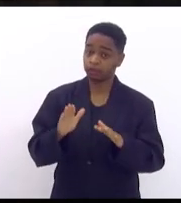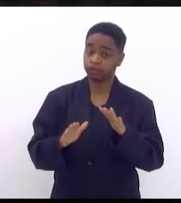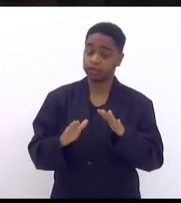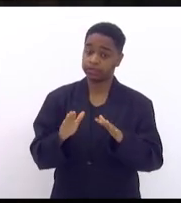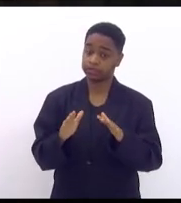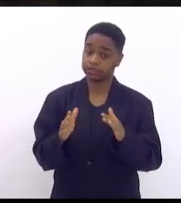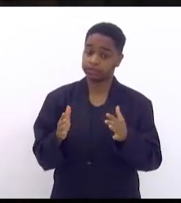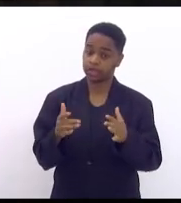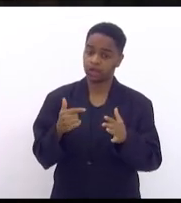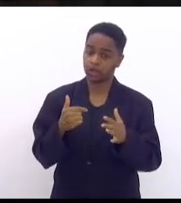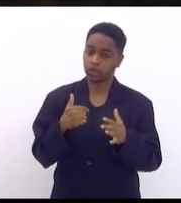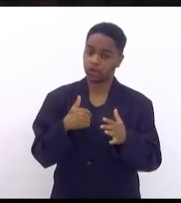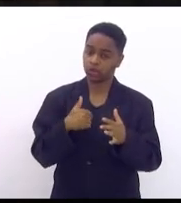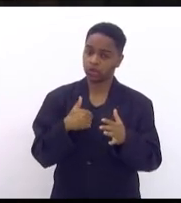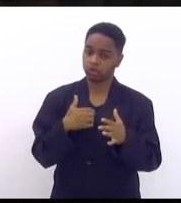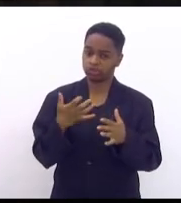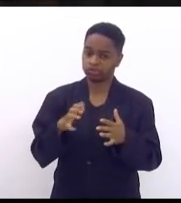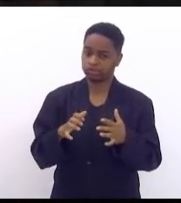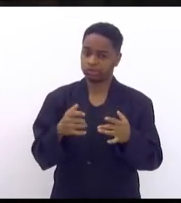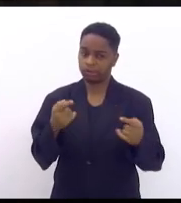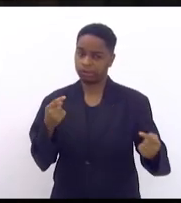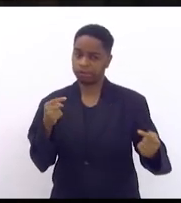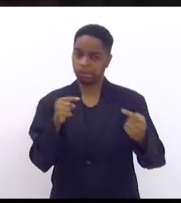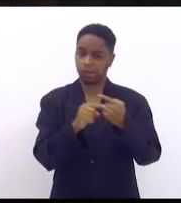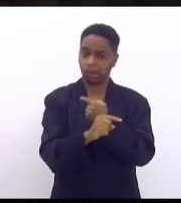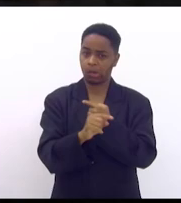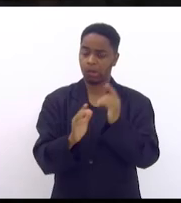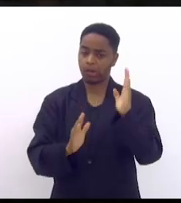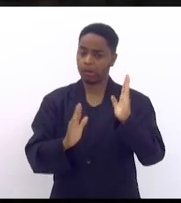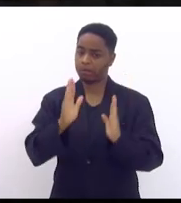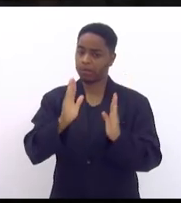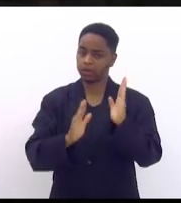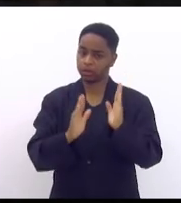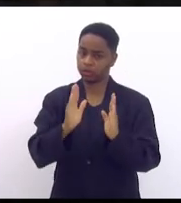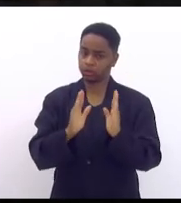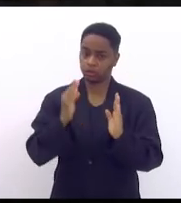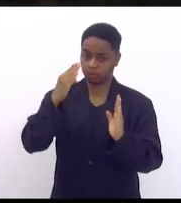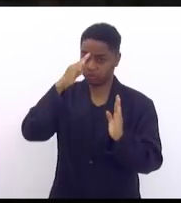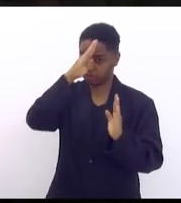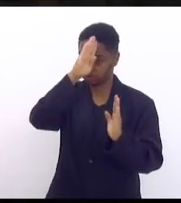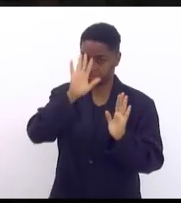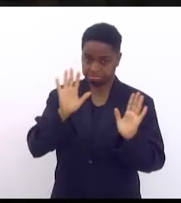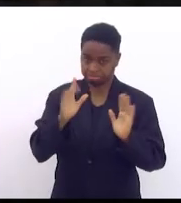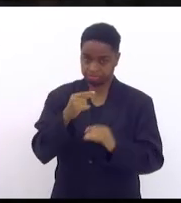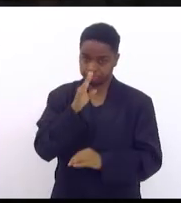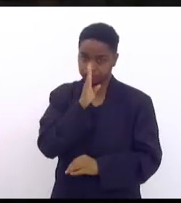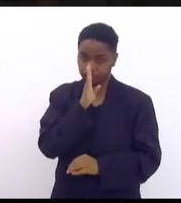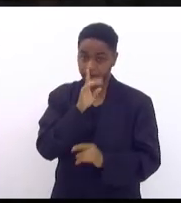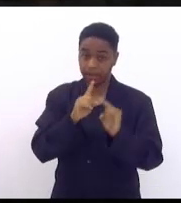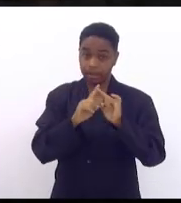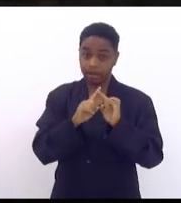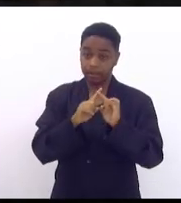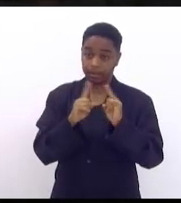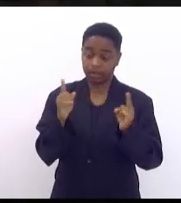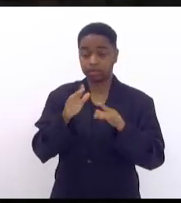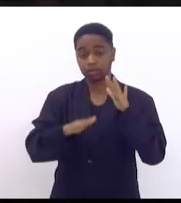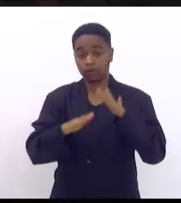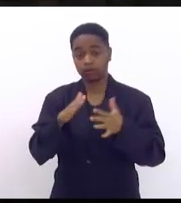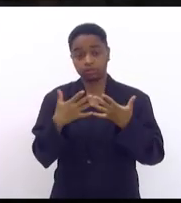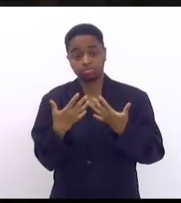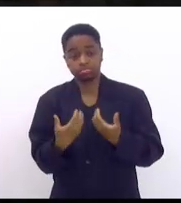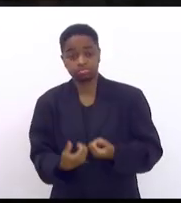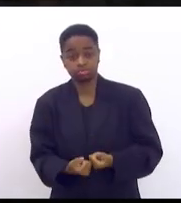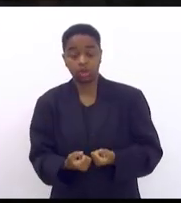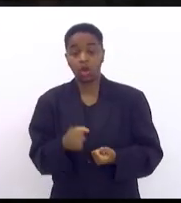não contrariar a política da época bolsonarista, se quedaram a favor ou